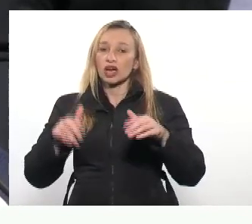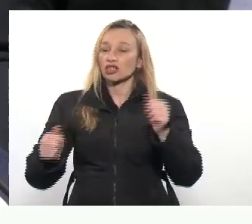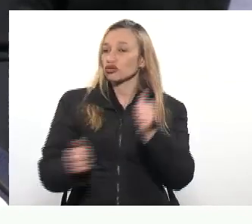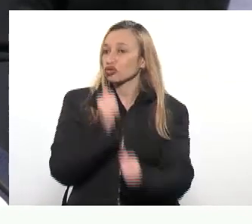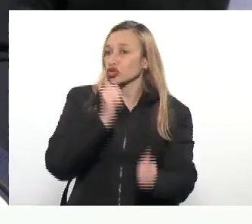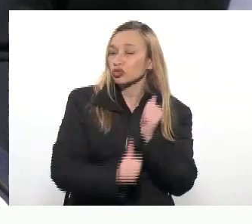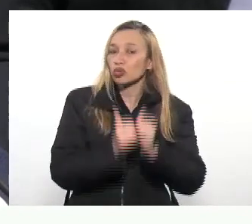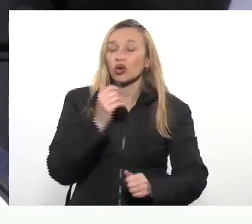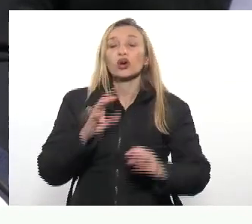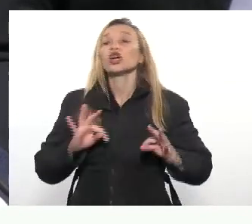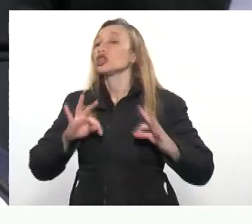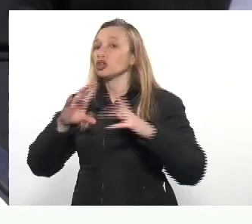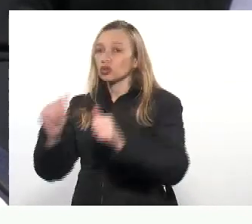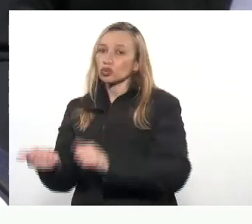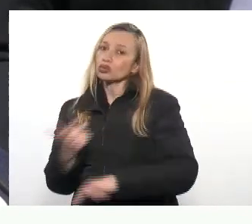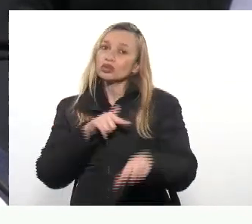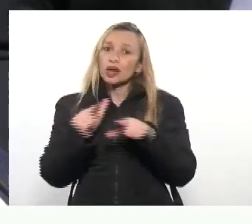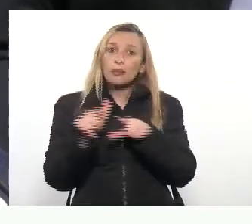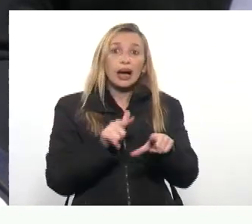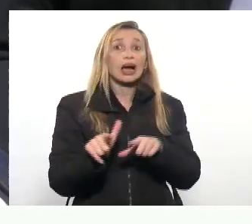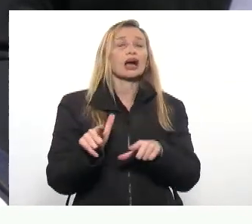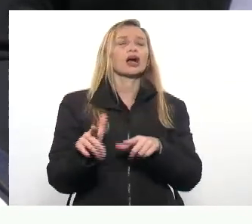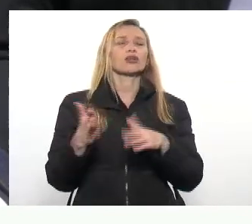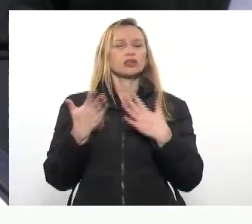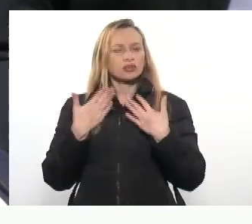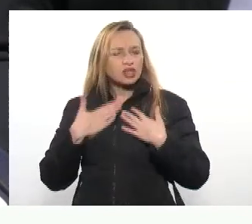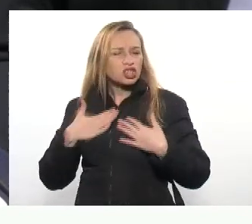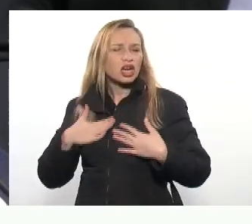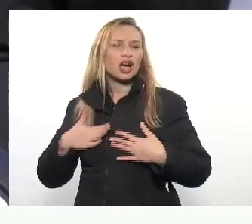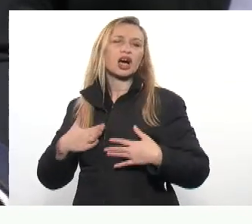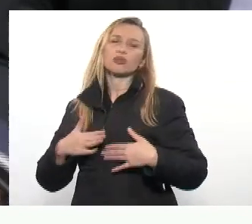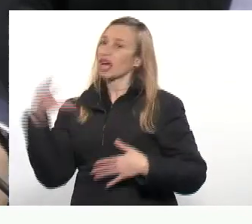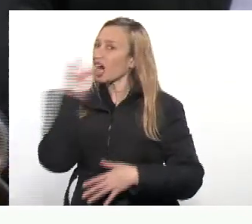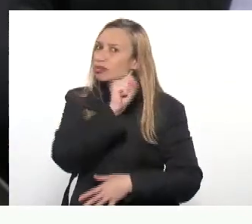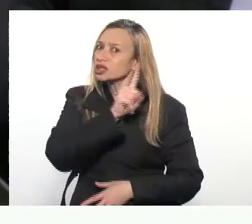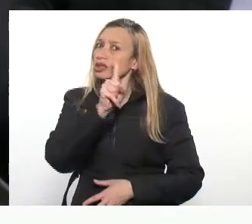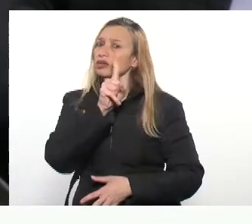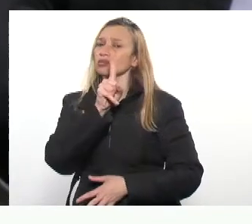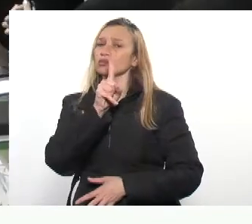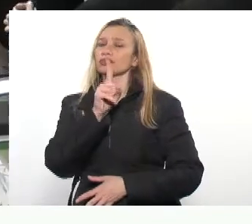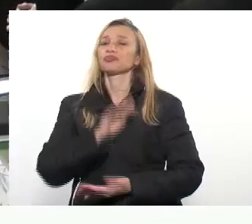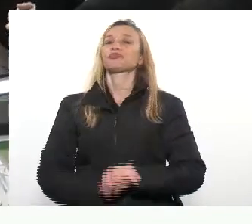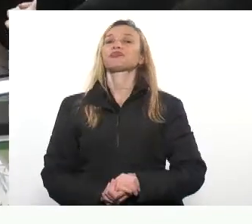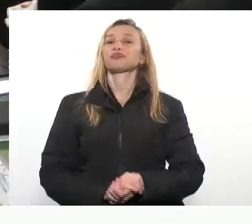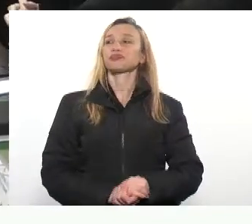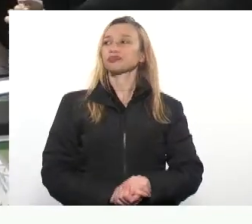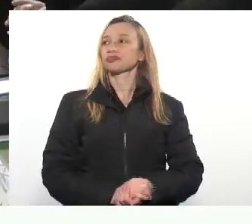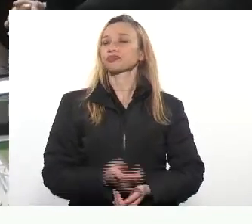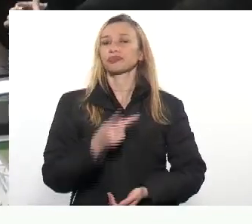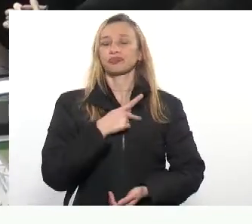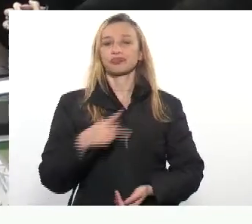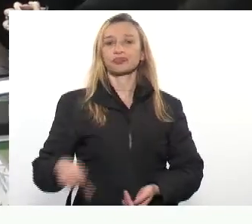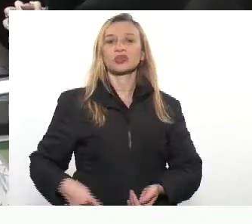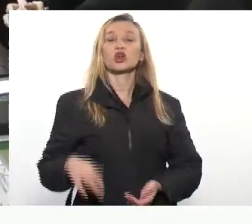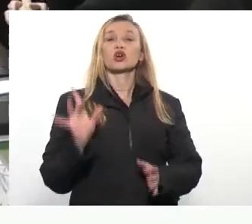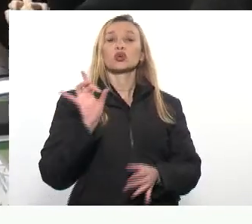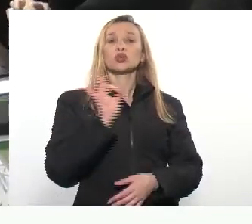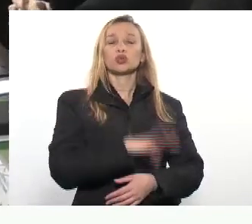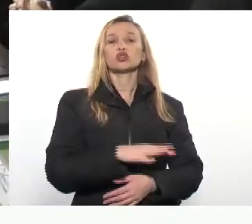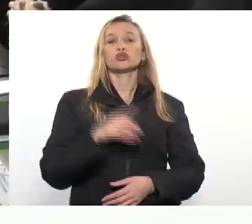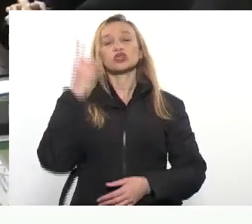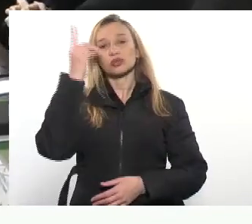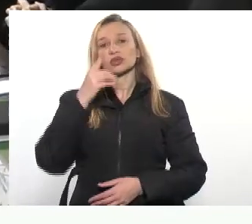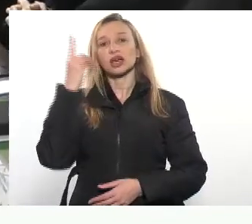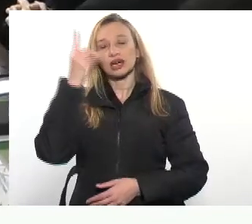Tem todo um trabalho. Isso não é uma coisa simples e rápida, não, tá? Presidente, último,